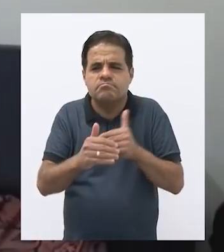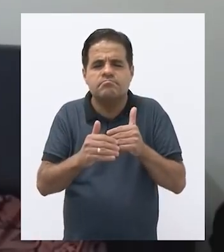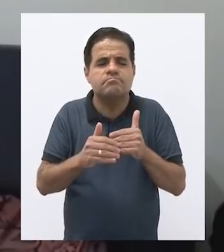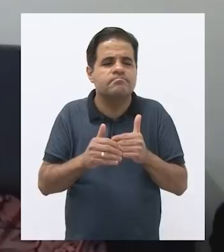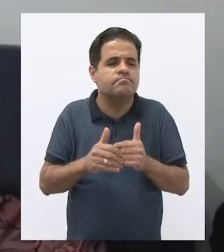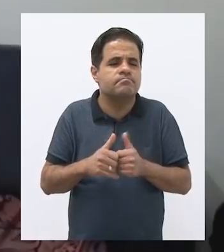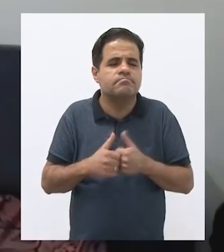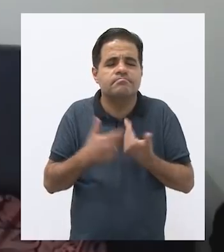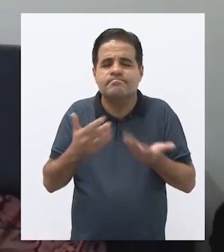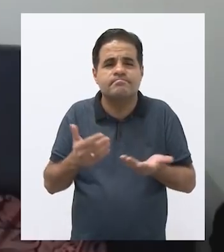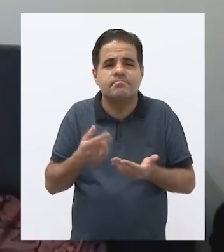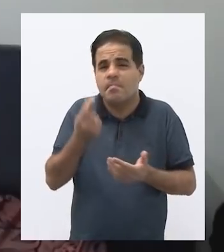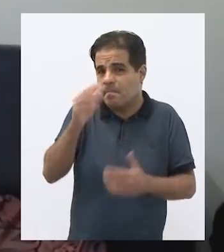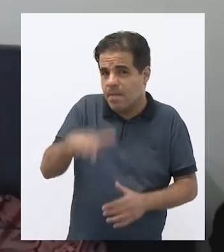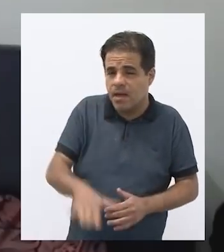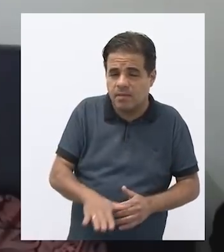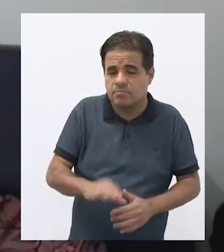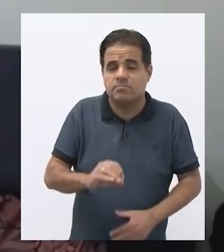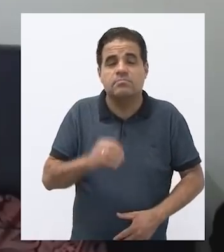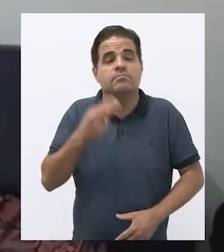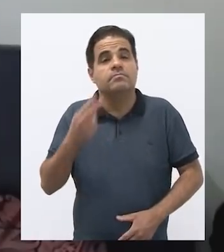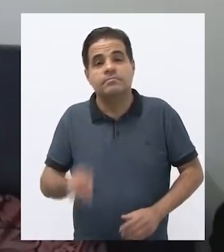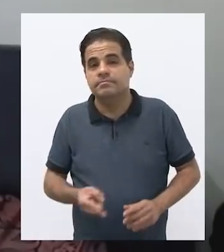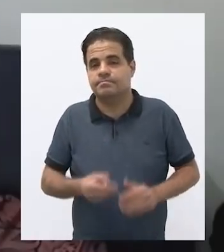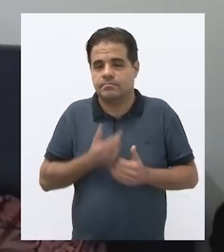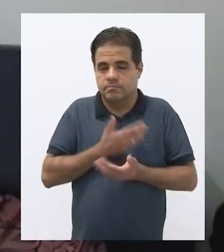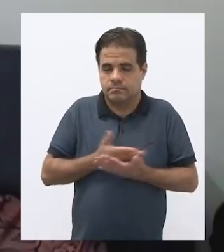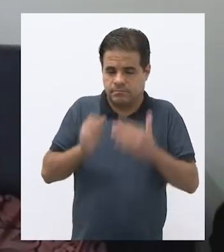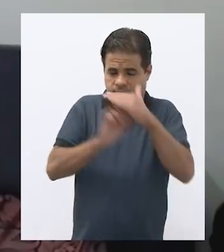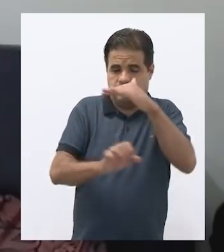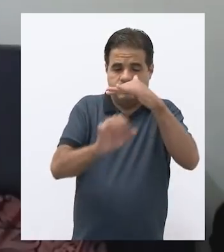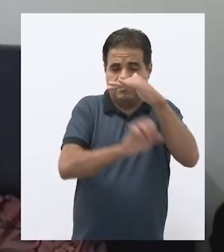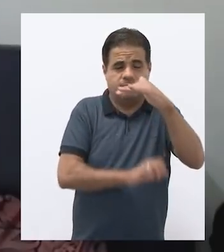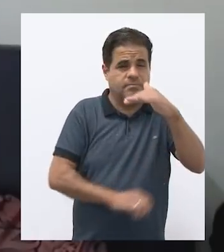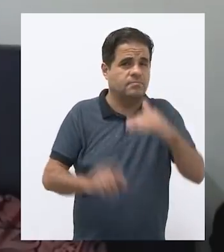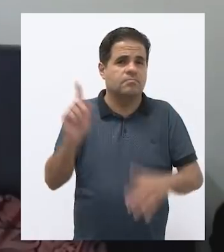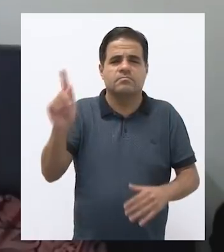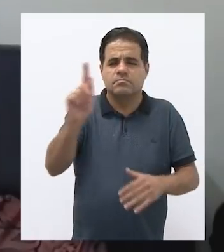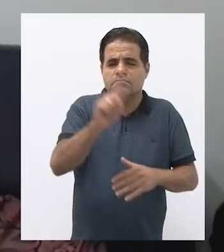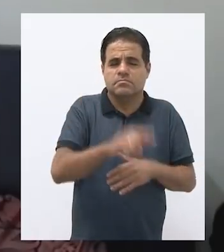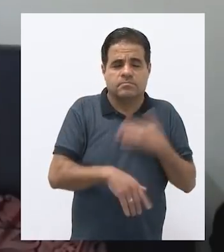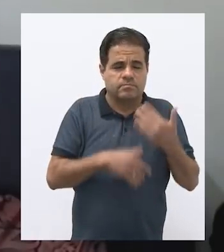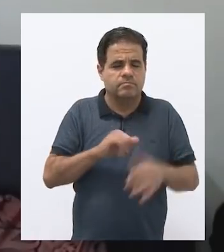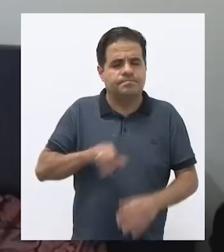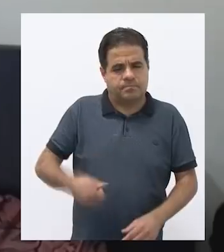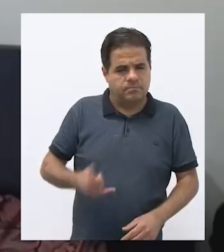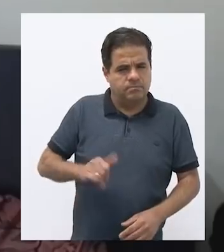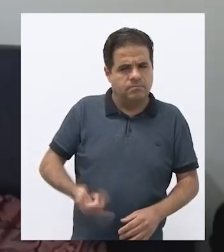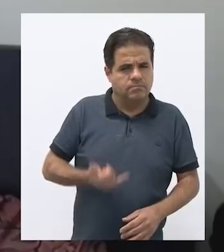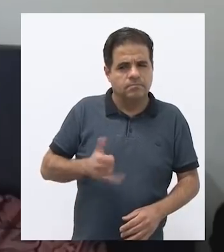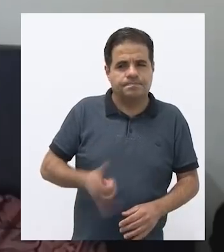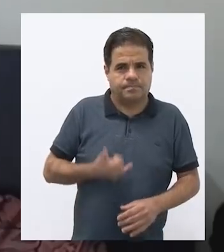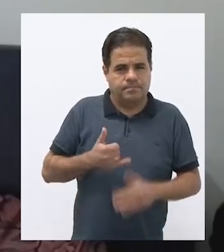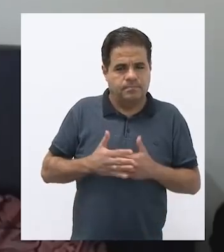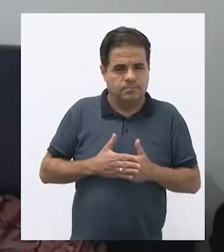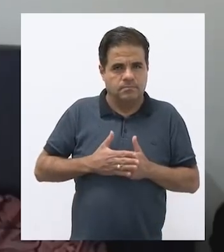mais baratas, ou se as empresas aí estão acabando se aproveitando que